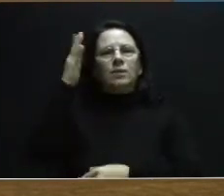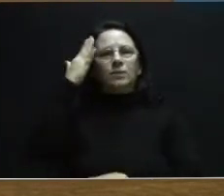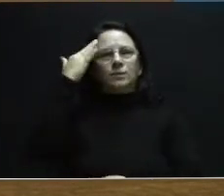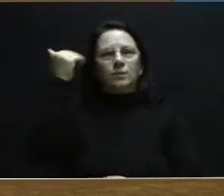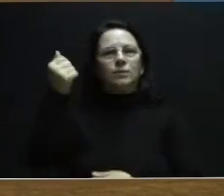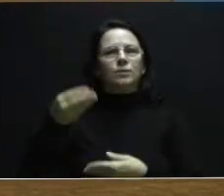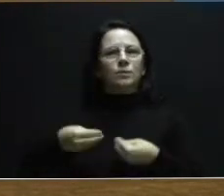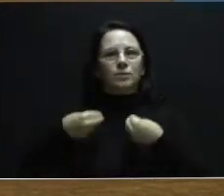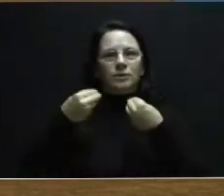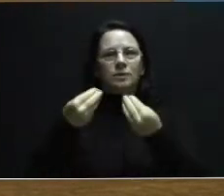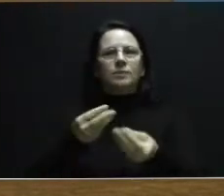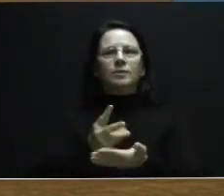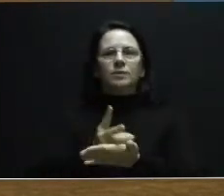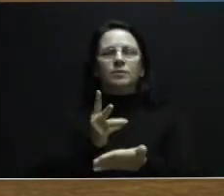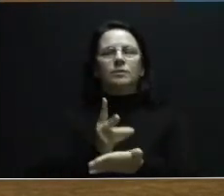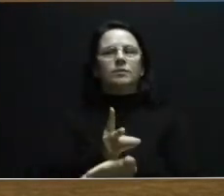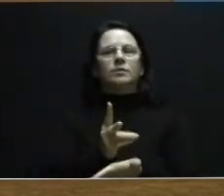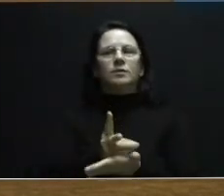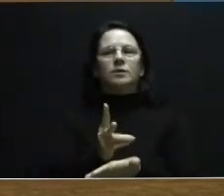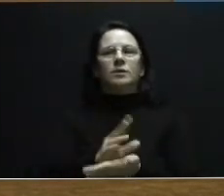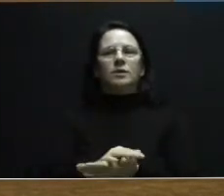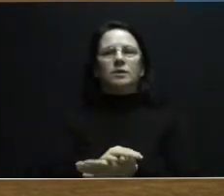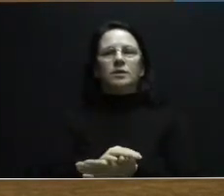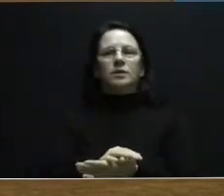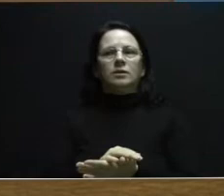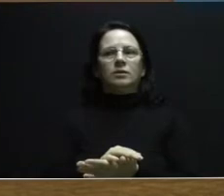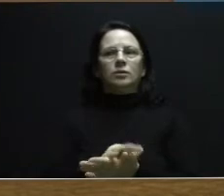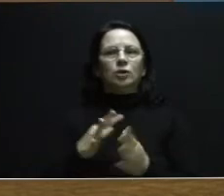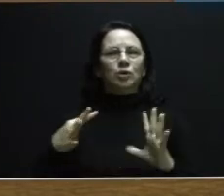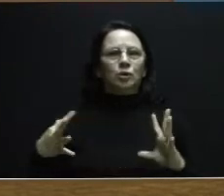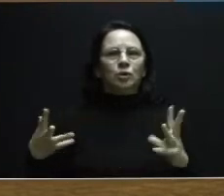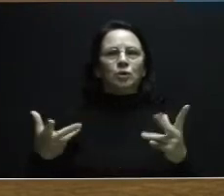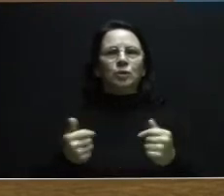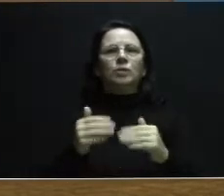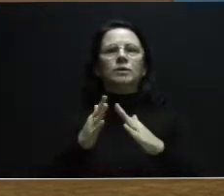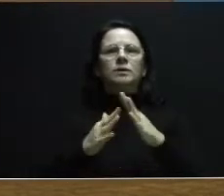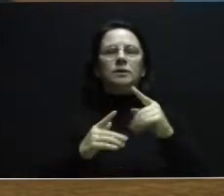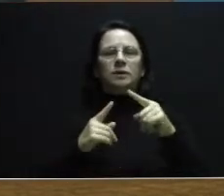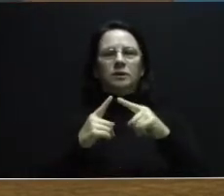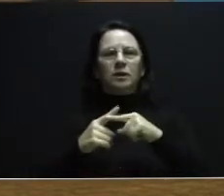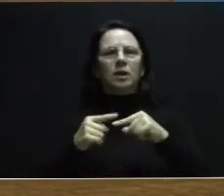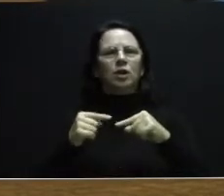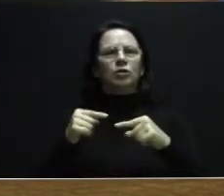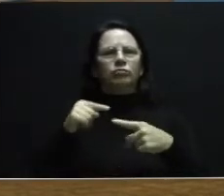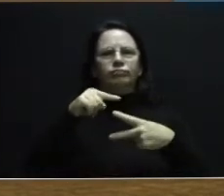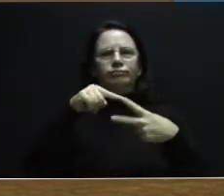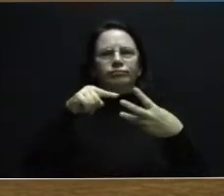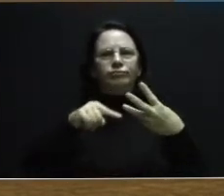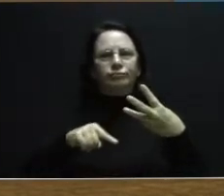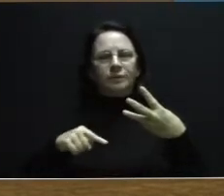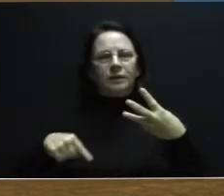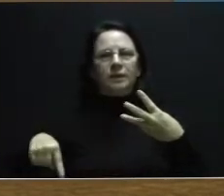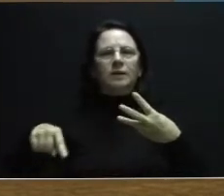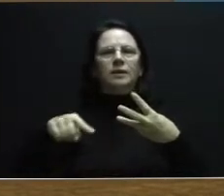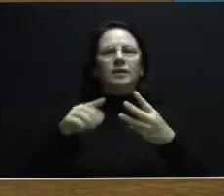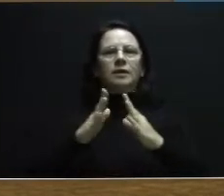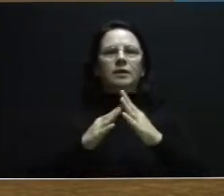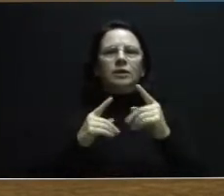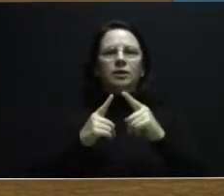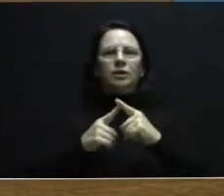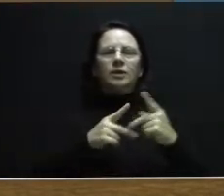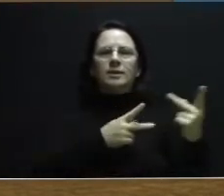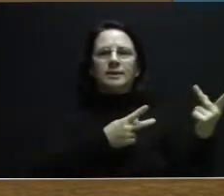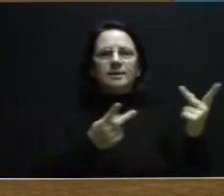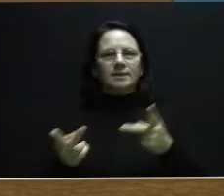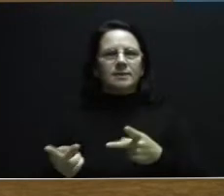sabedoria e continue. A gente vê que todas as paróquias o bispo está, seja aqui recentemente, aqui na